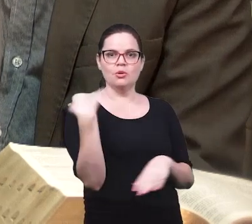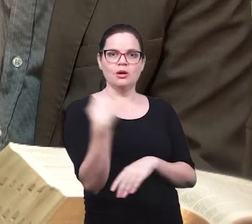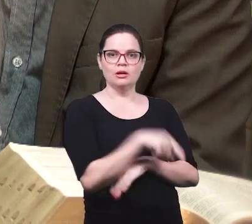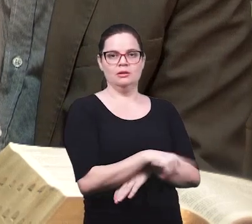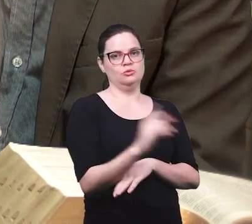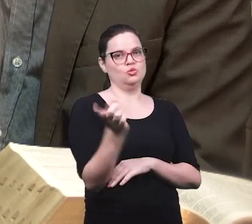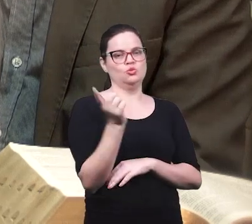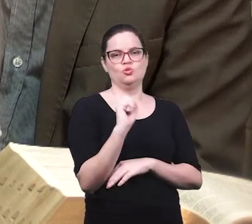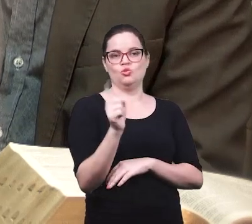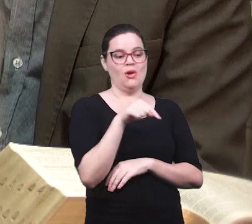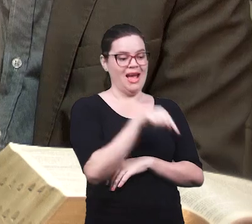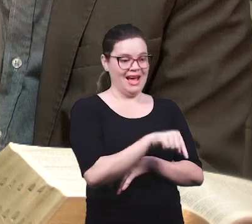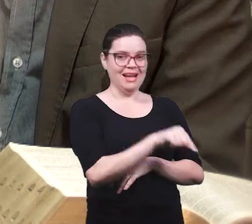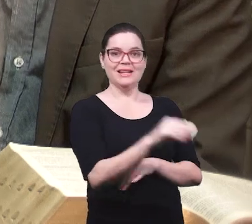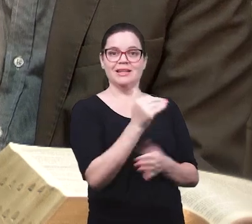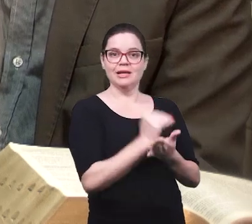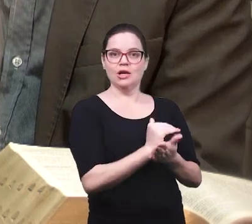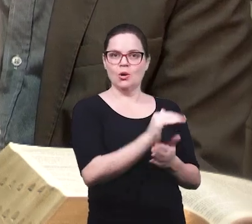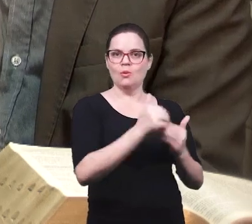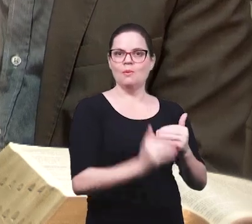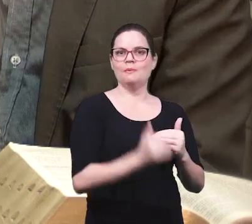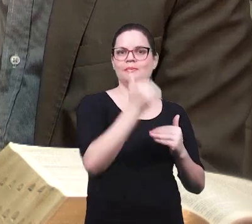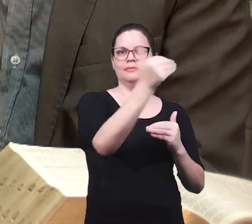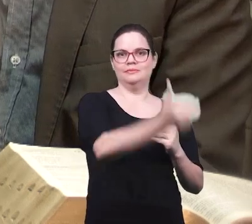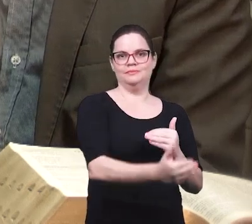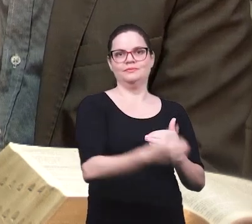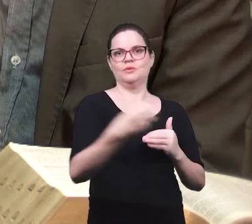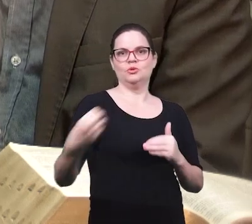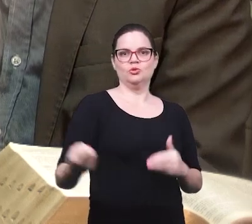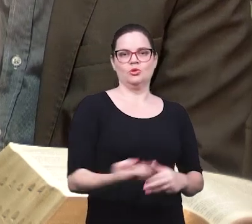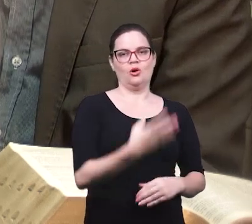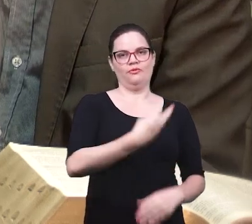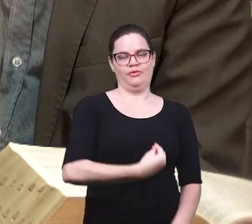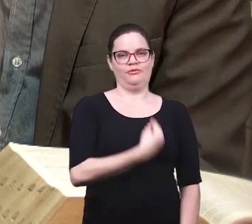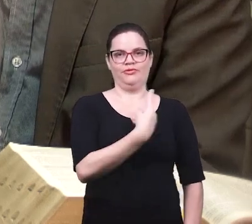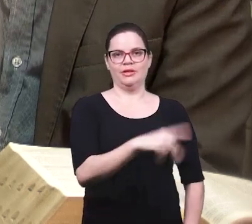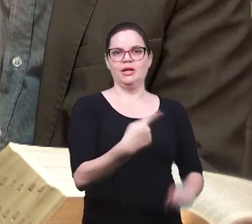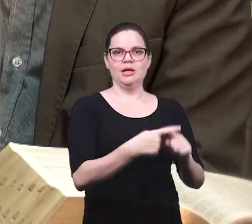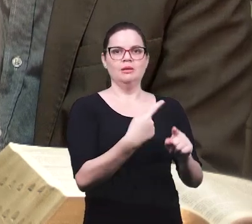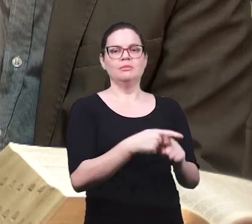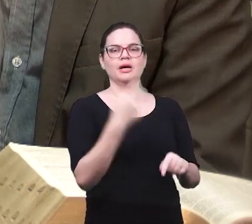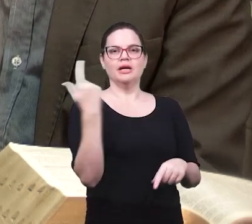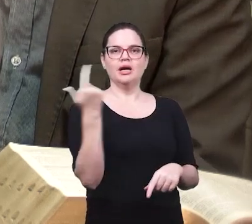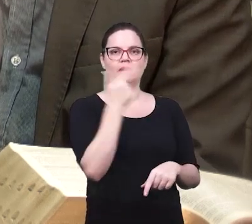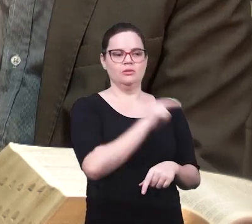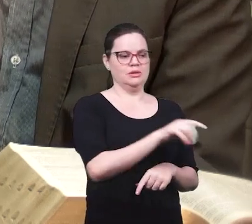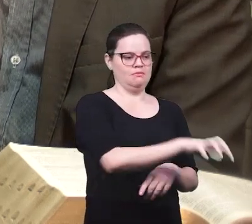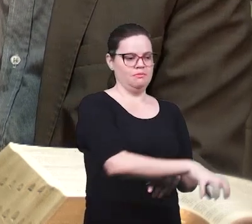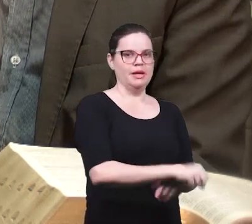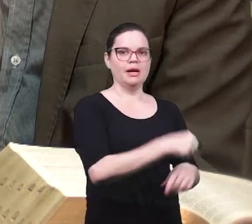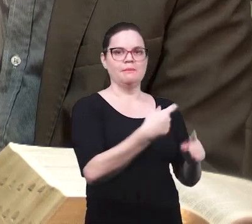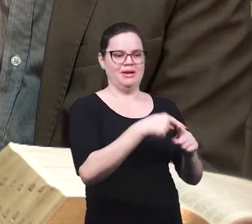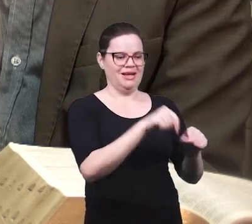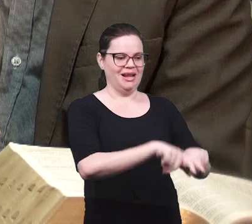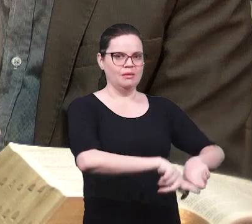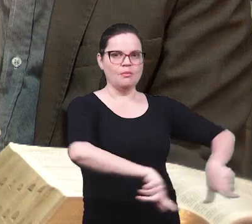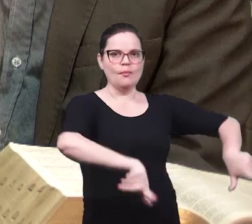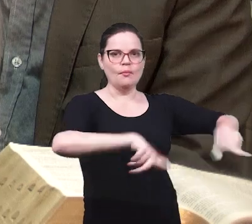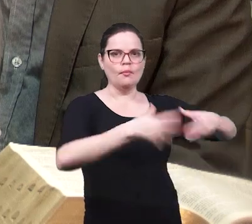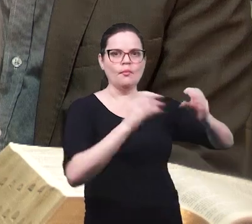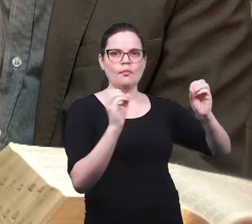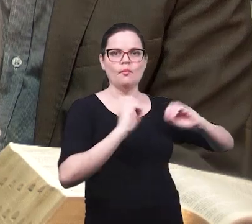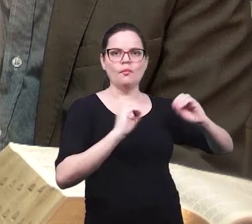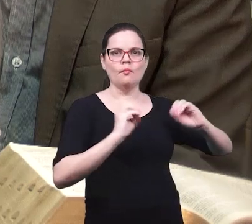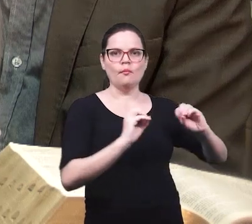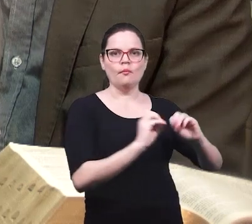José. Muito pelo contrário. Era um começo onde ele ressurgiria ou ele sairia daquela cova, uma cova seca,